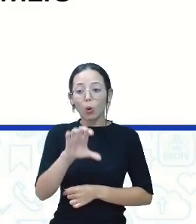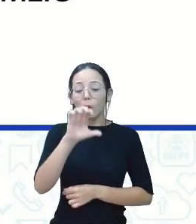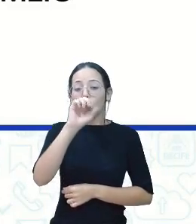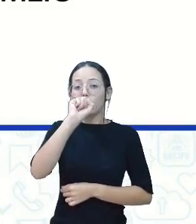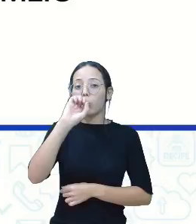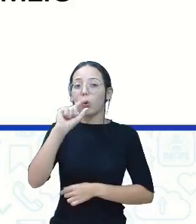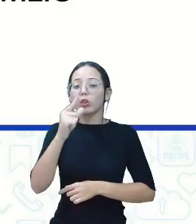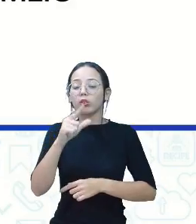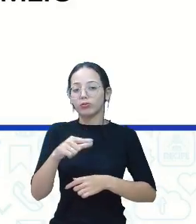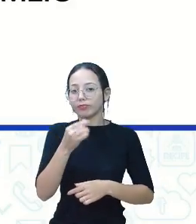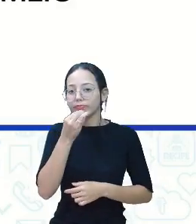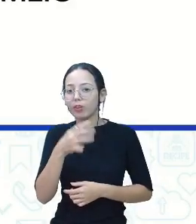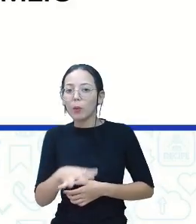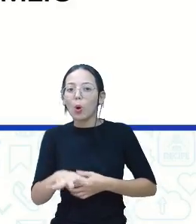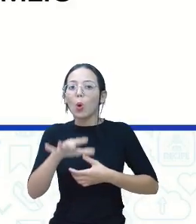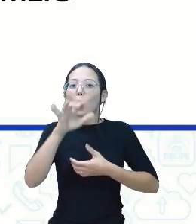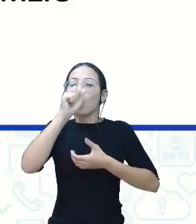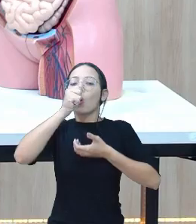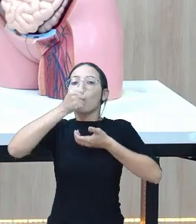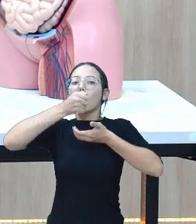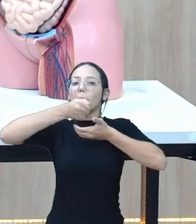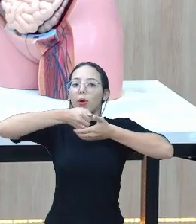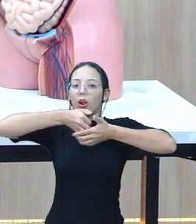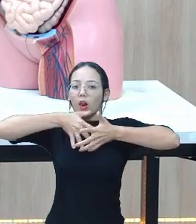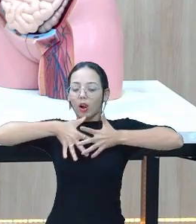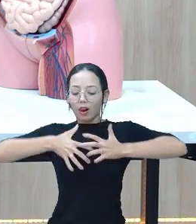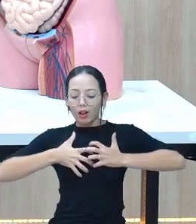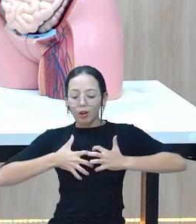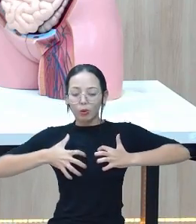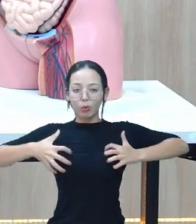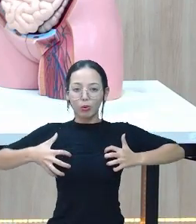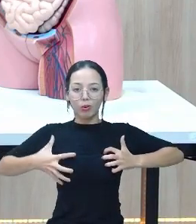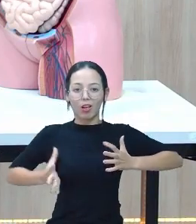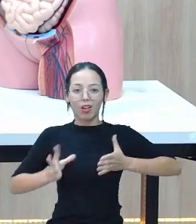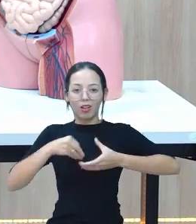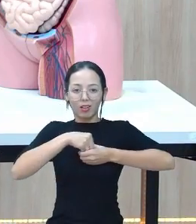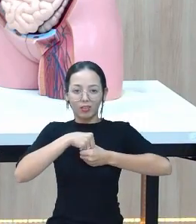da respiração, quando inspiramos o ar.